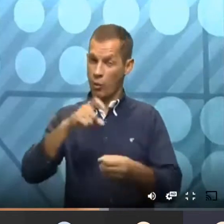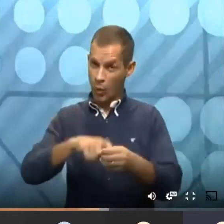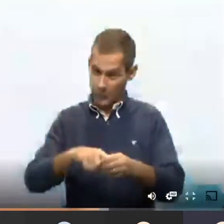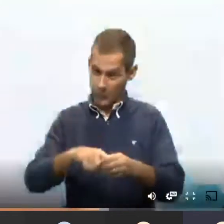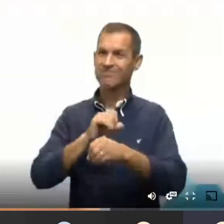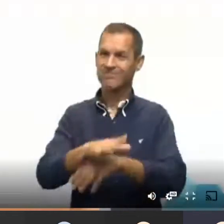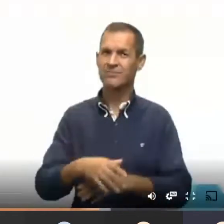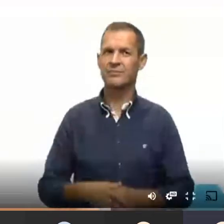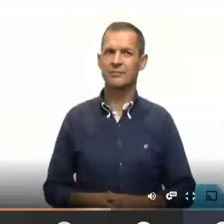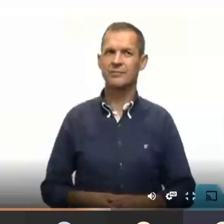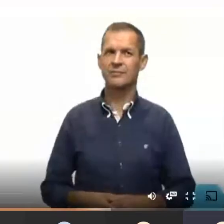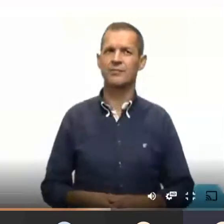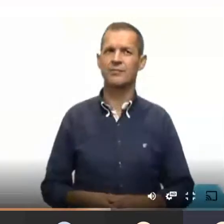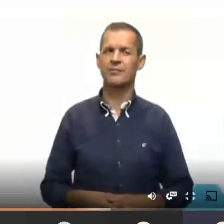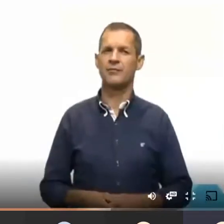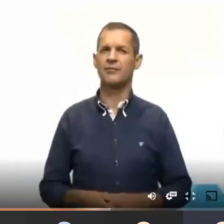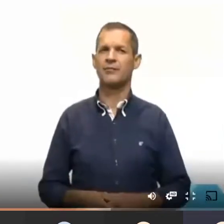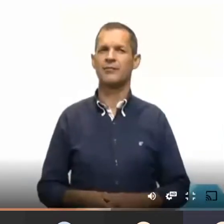continuar.